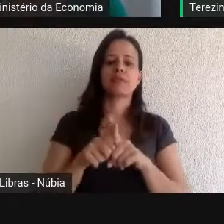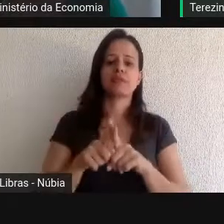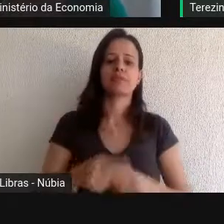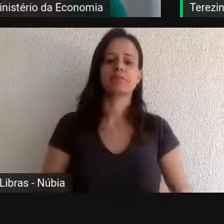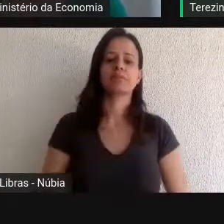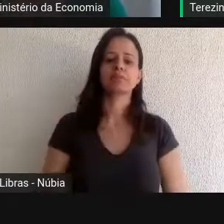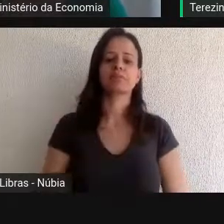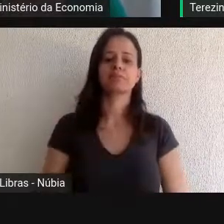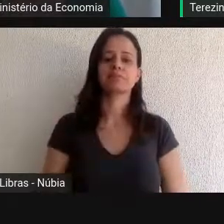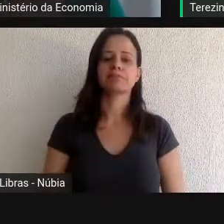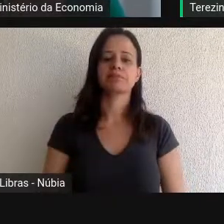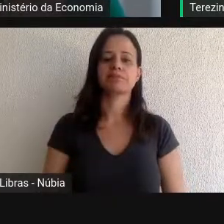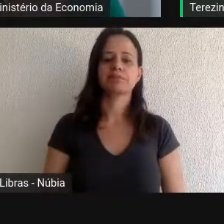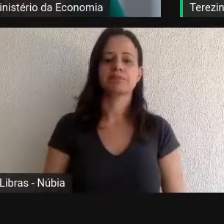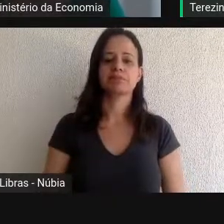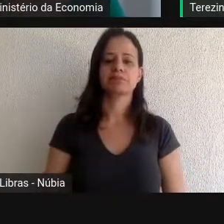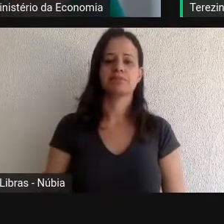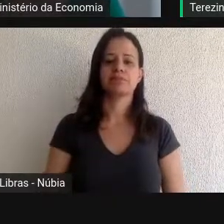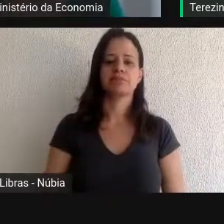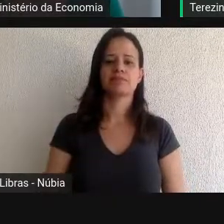Ok. Obrigada, Rose.